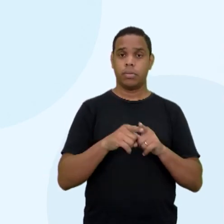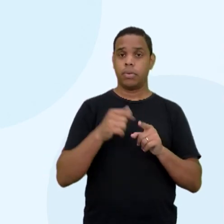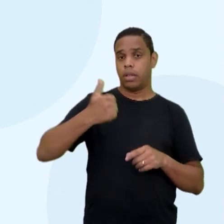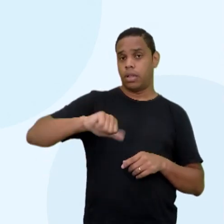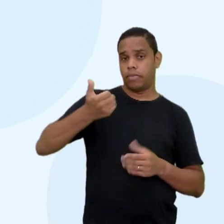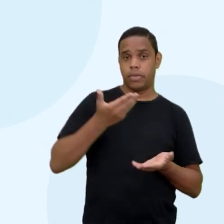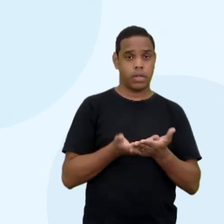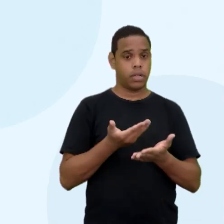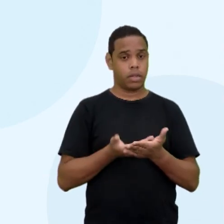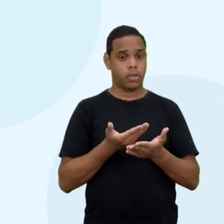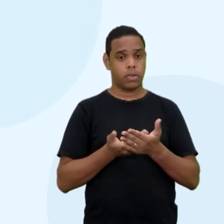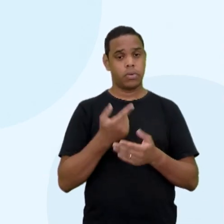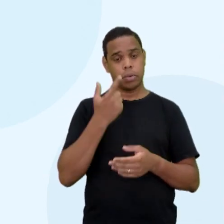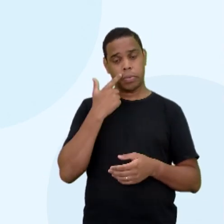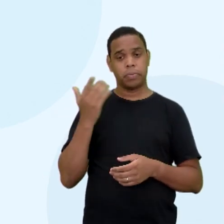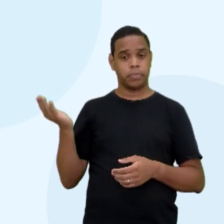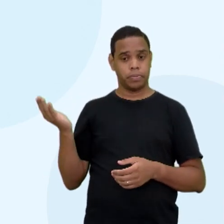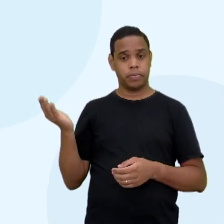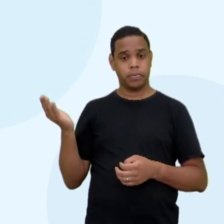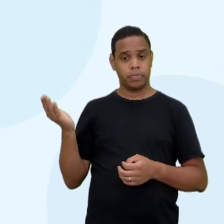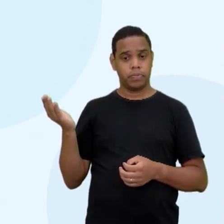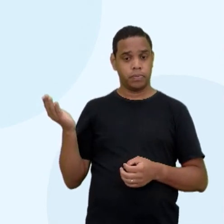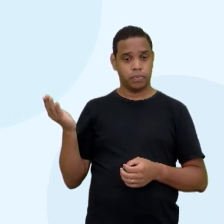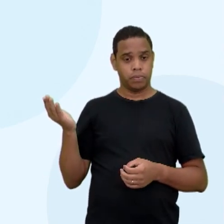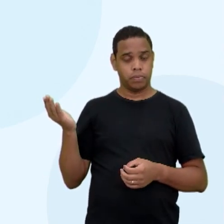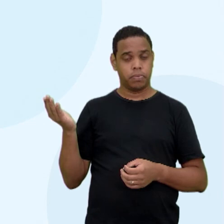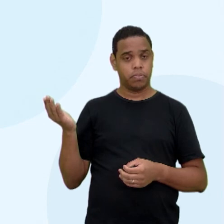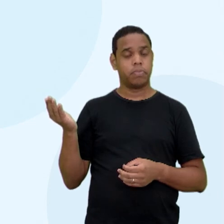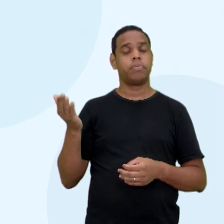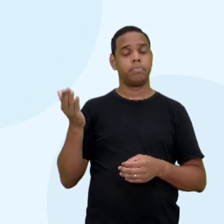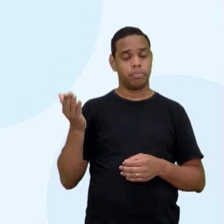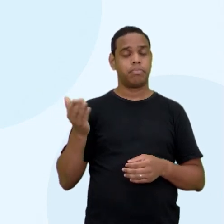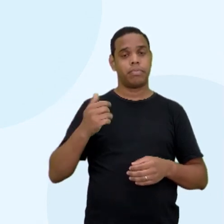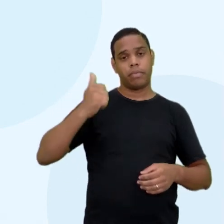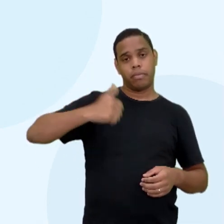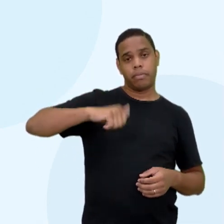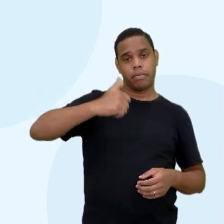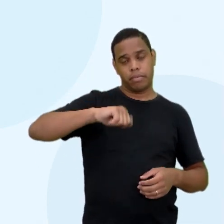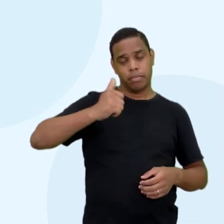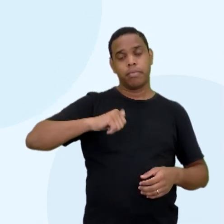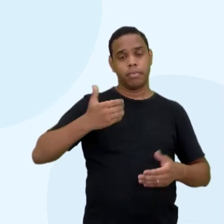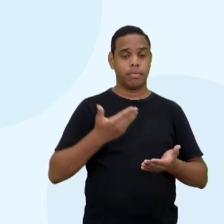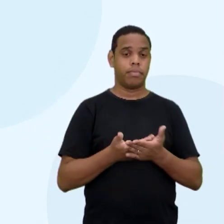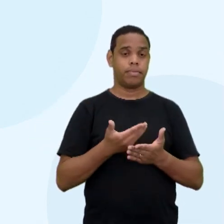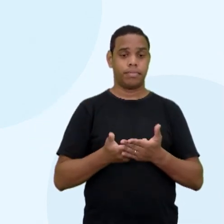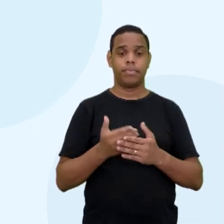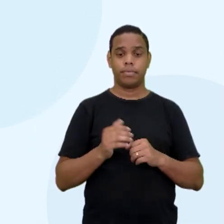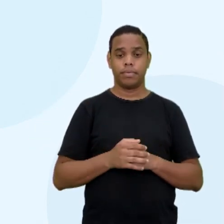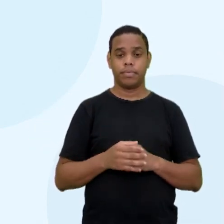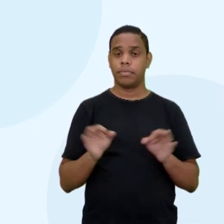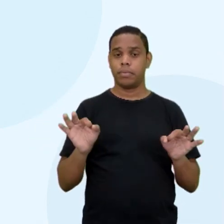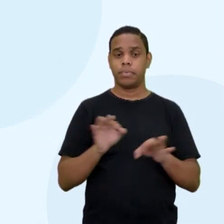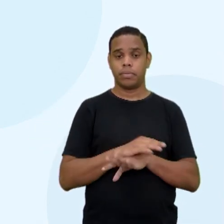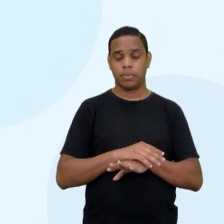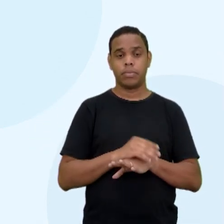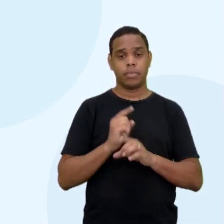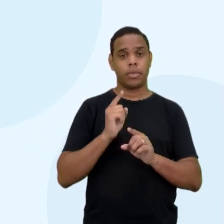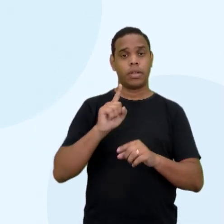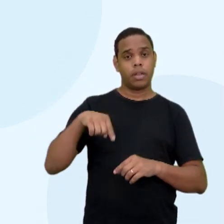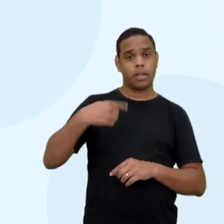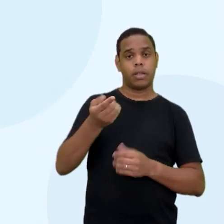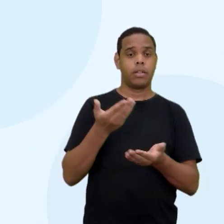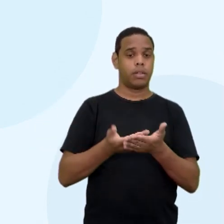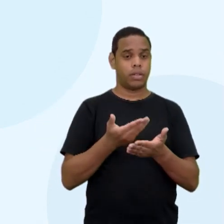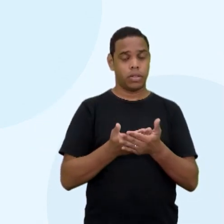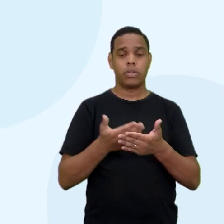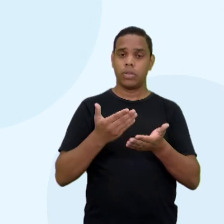nossa aula. Tá aí o QR Code, o link para vocês estarem avaliando a aula. E é isso aí. Na próxima aula nós